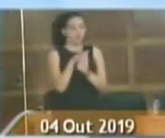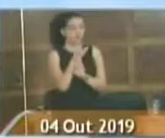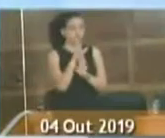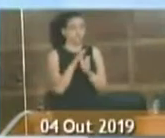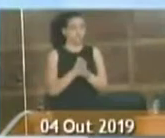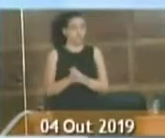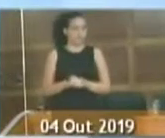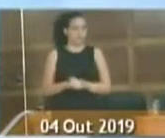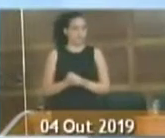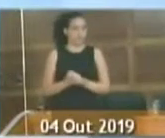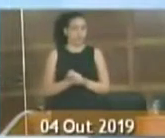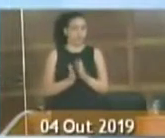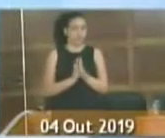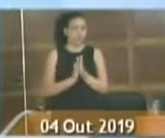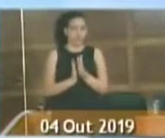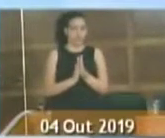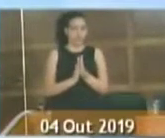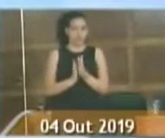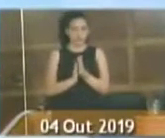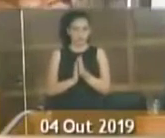para vocês.